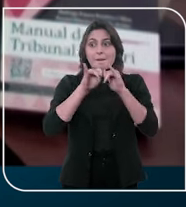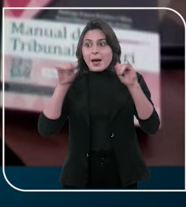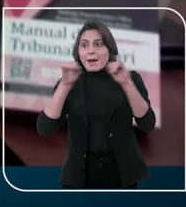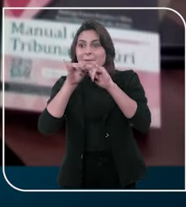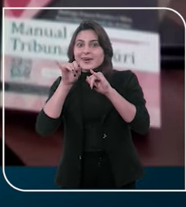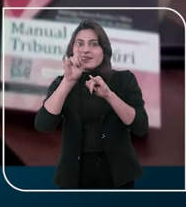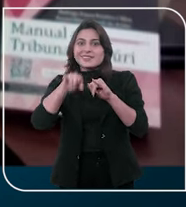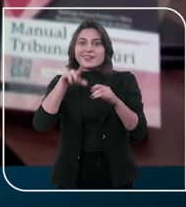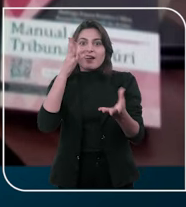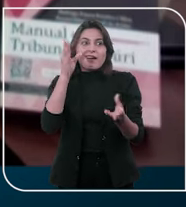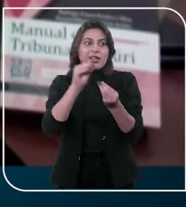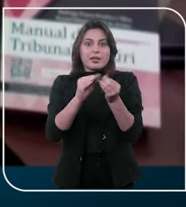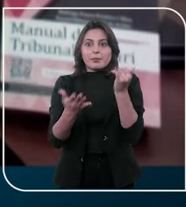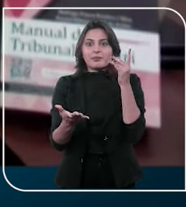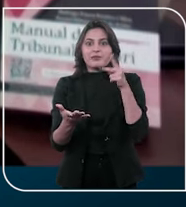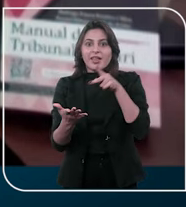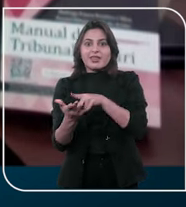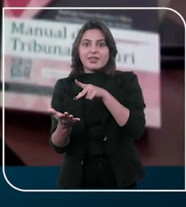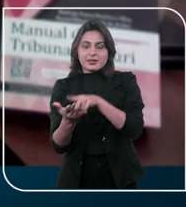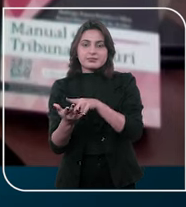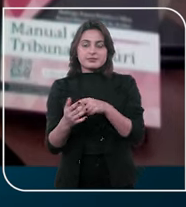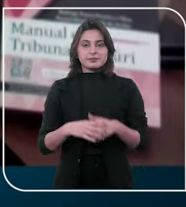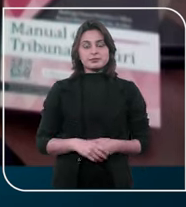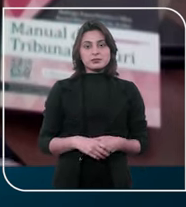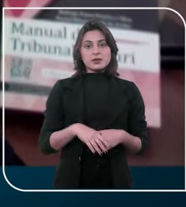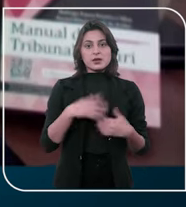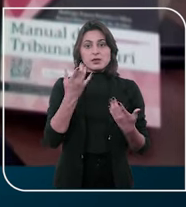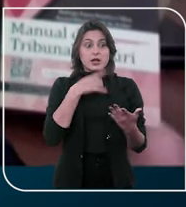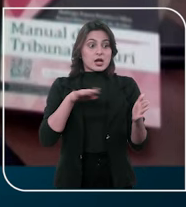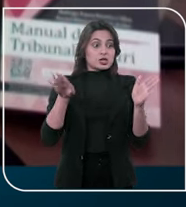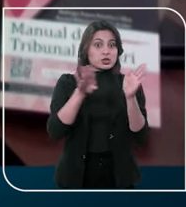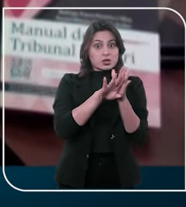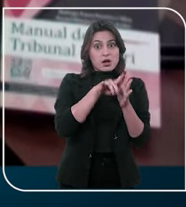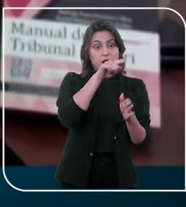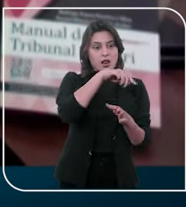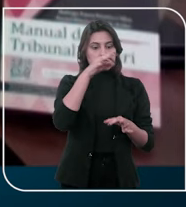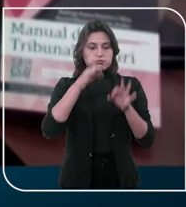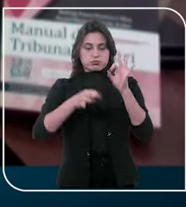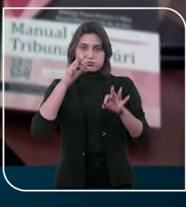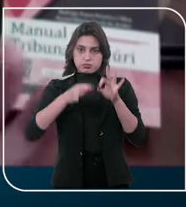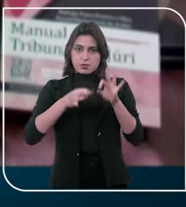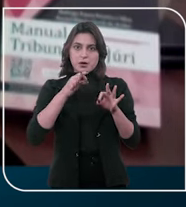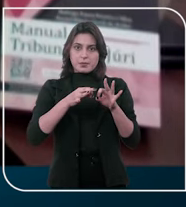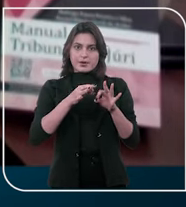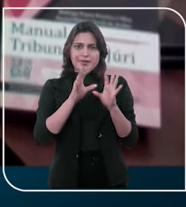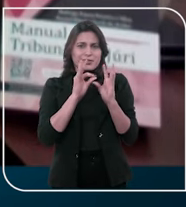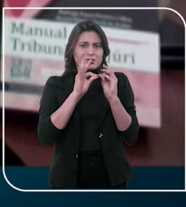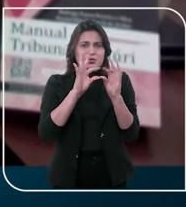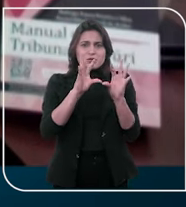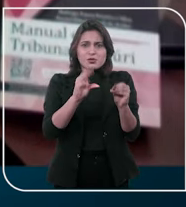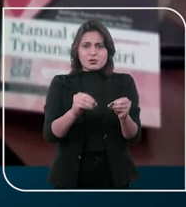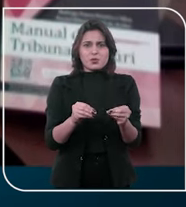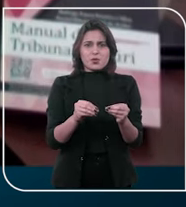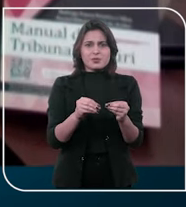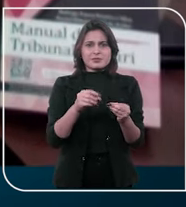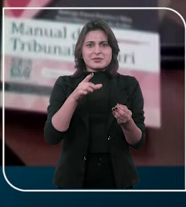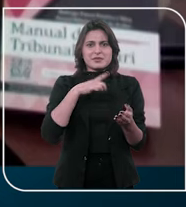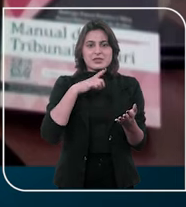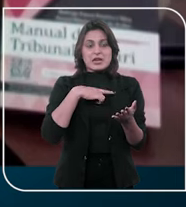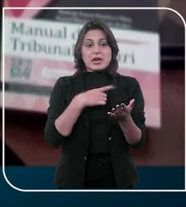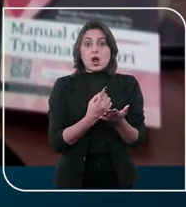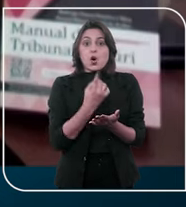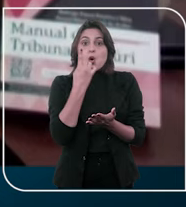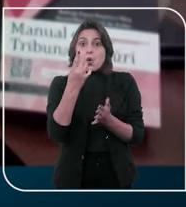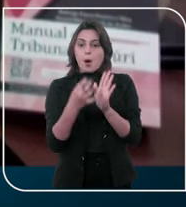Então você chega para fazer um julgamento com toda esta carga de que uma narrativa já foi